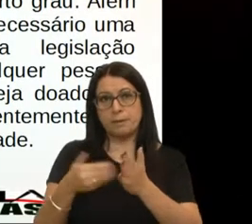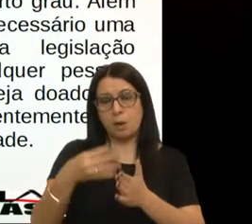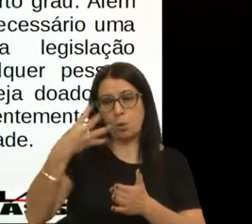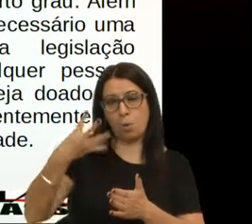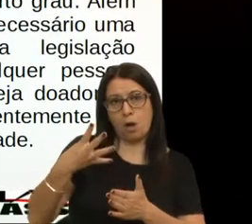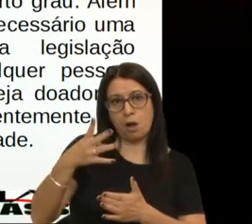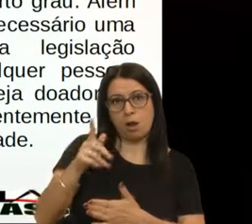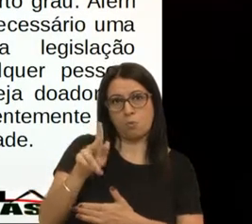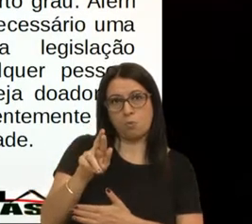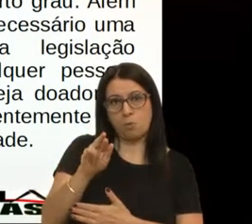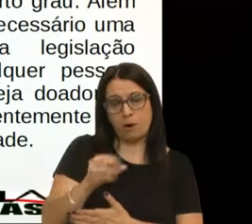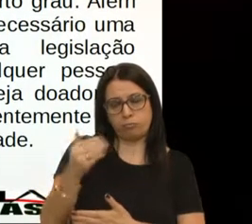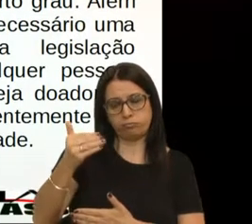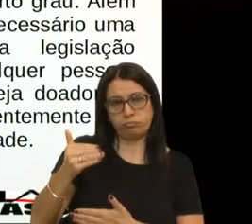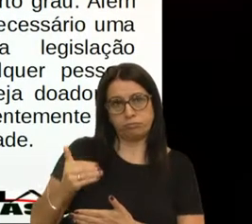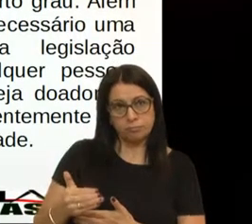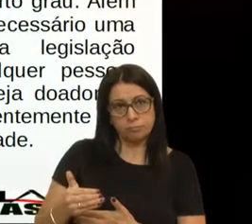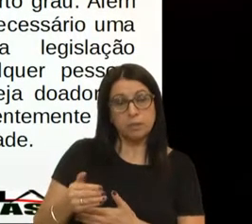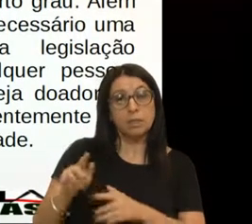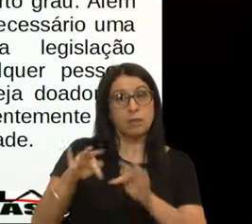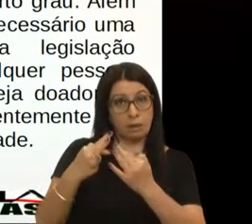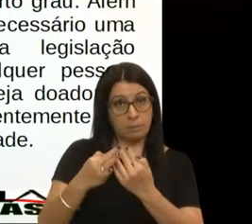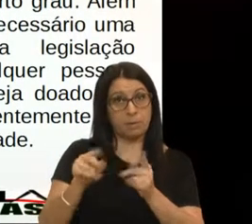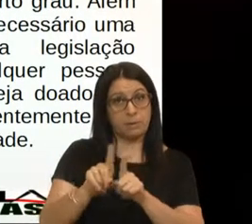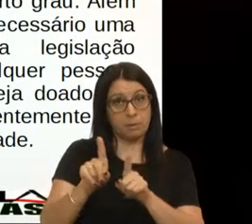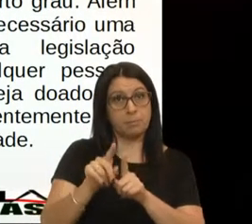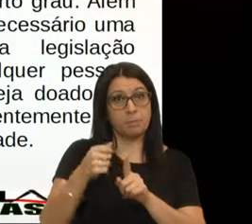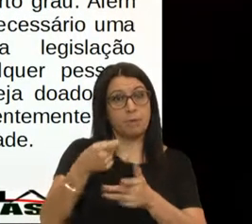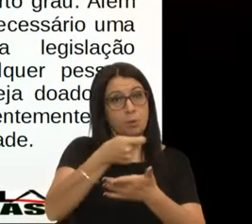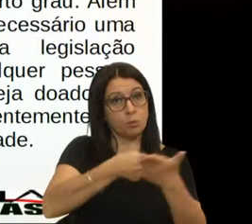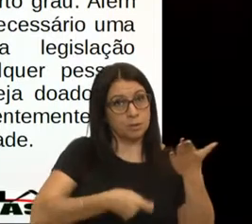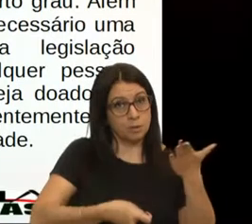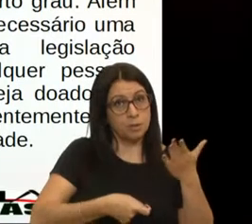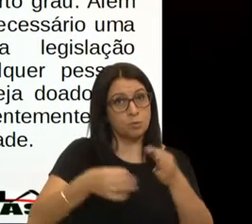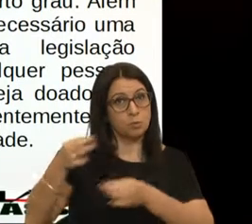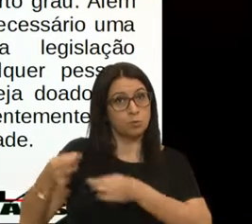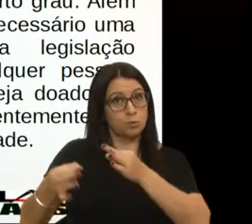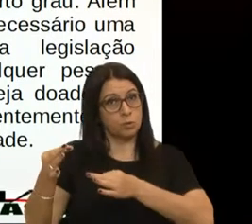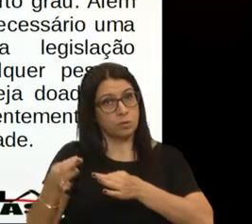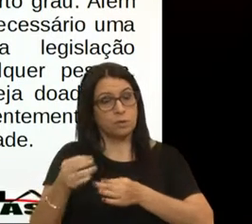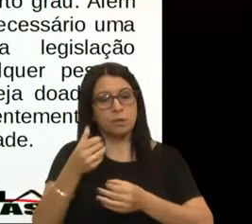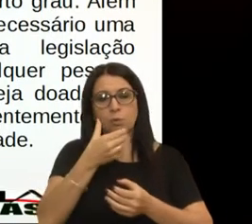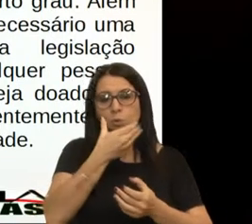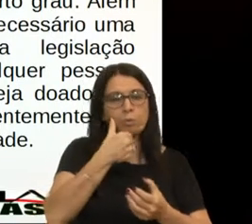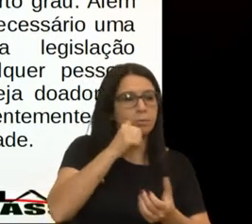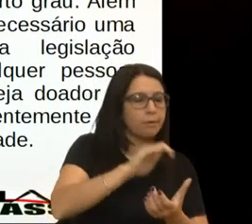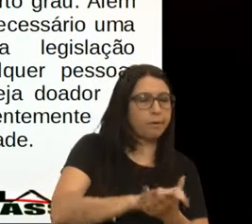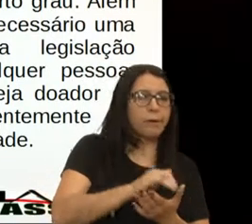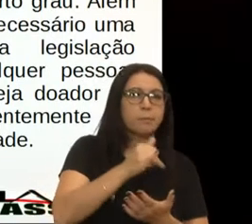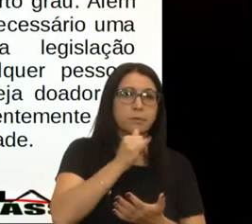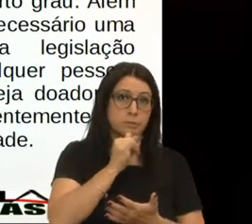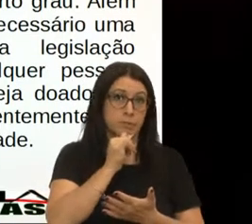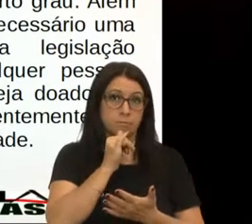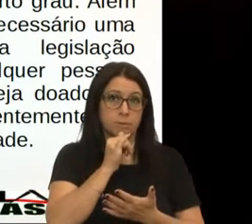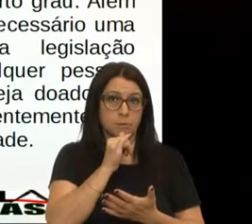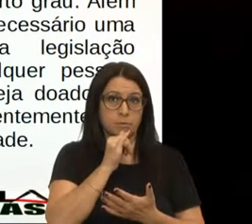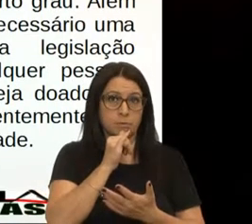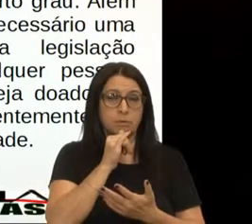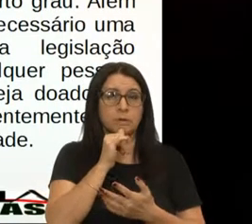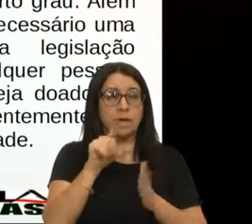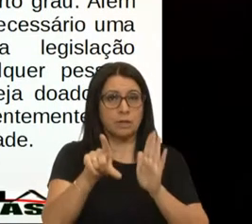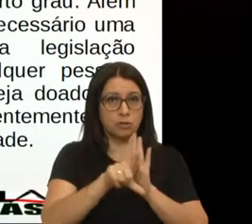grau. Além desse grau de parentesco, é necessária autorização judicial, no caso marido e mulher, por exemplo. A